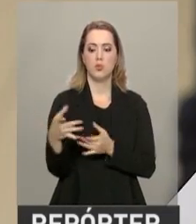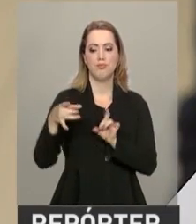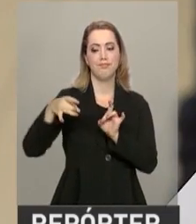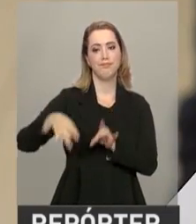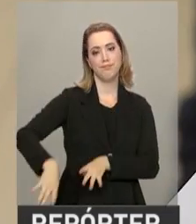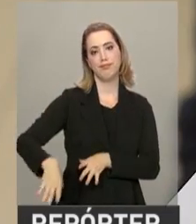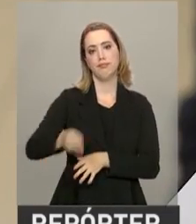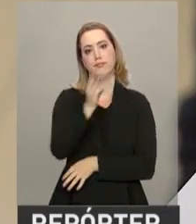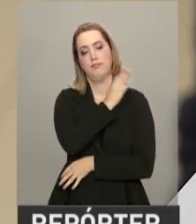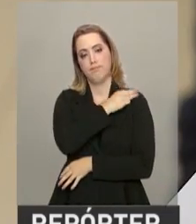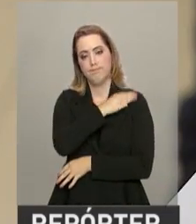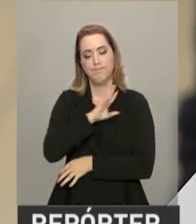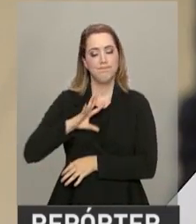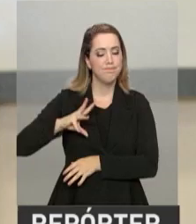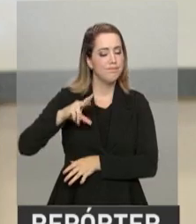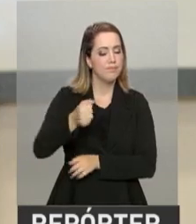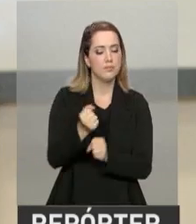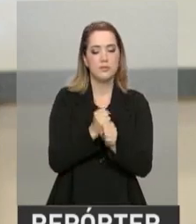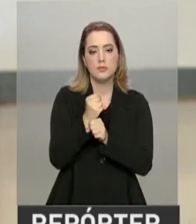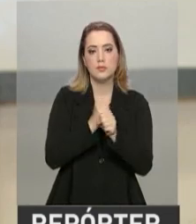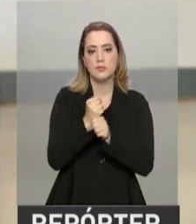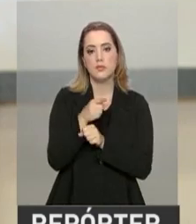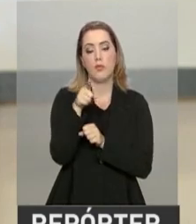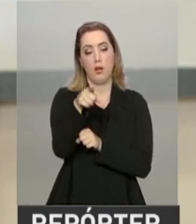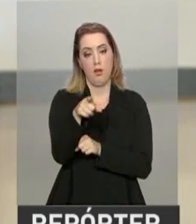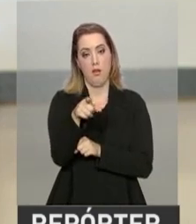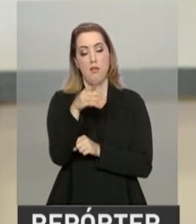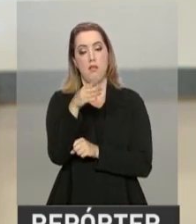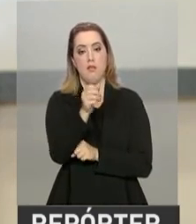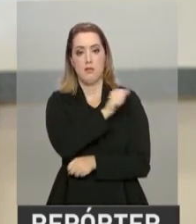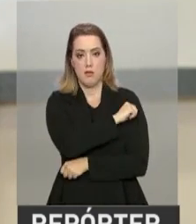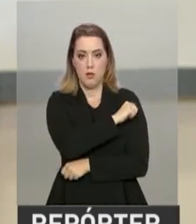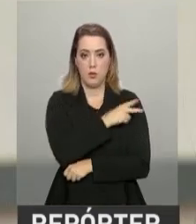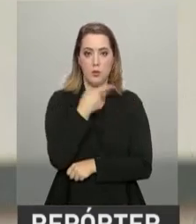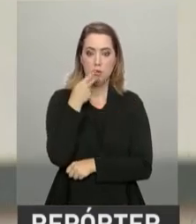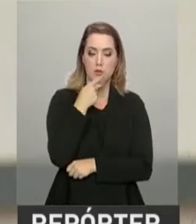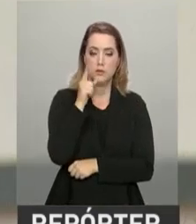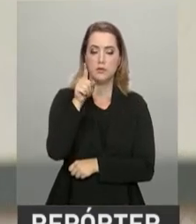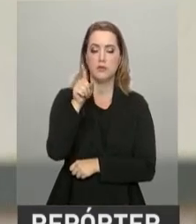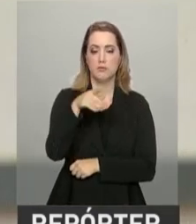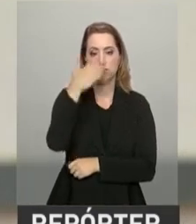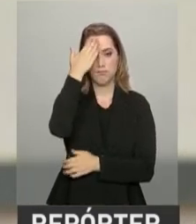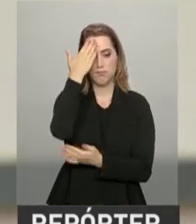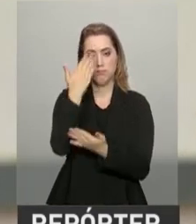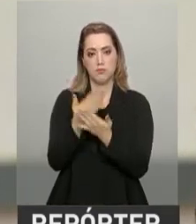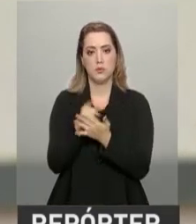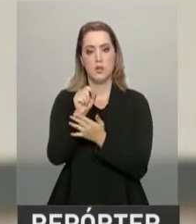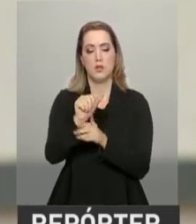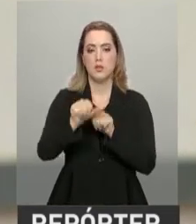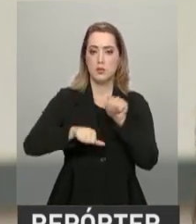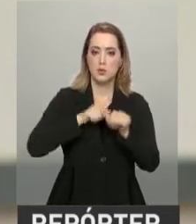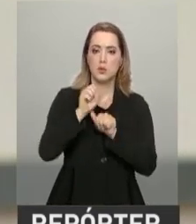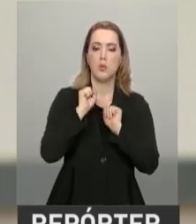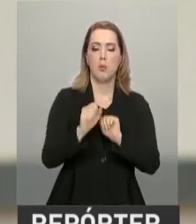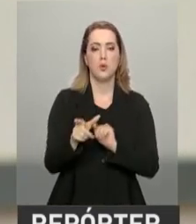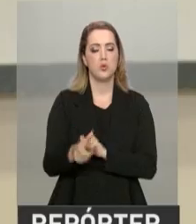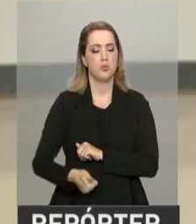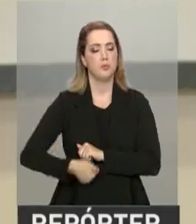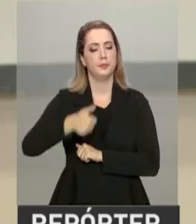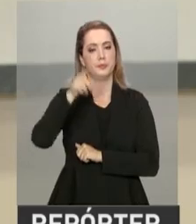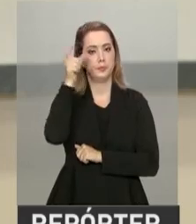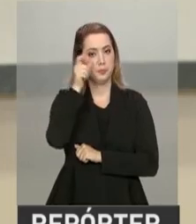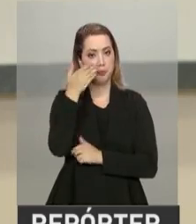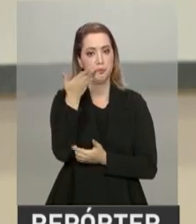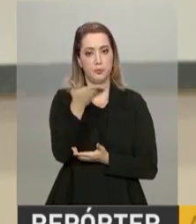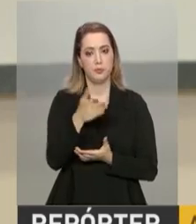o ensino médio todos os anos esta estudante acredita que as mudanças podem aumentar o interesse pela escola